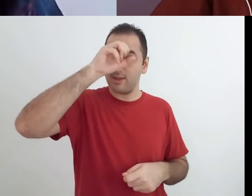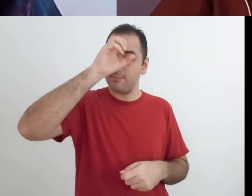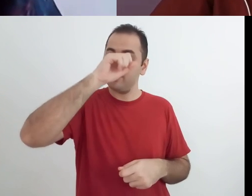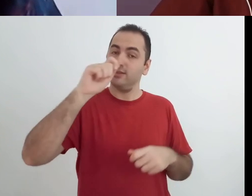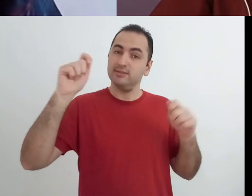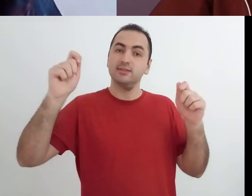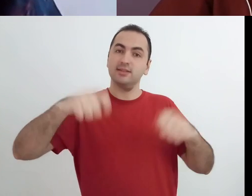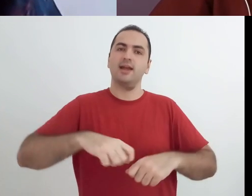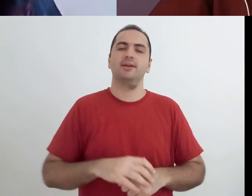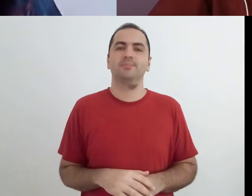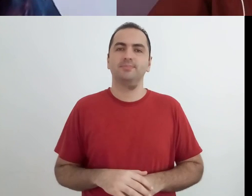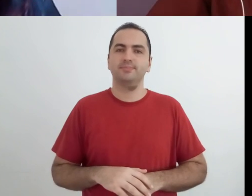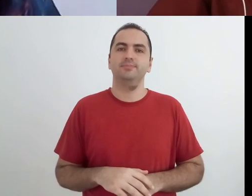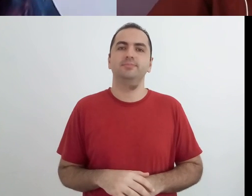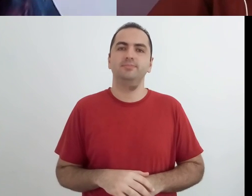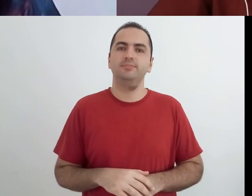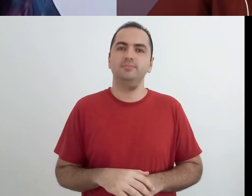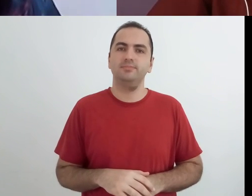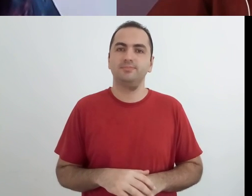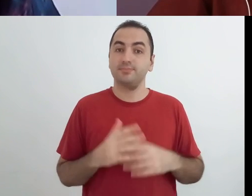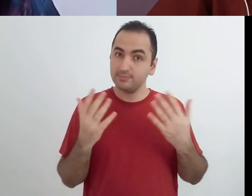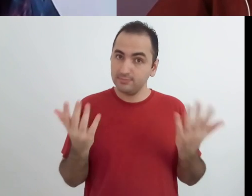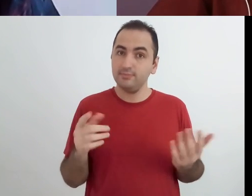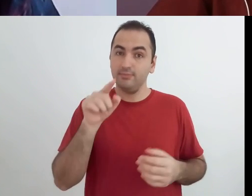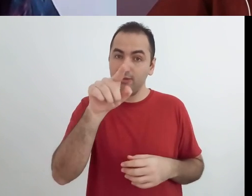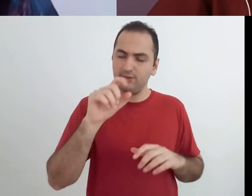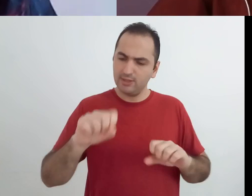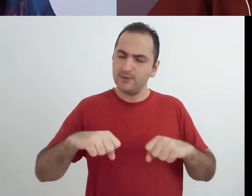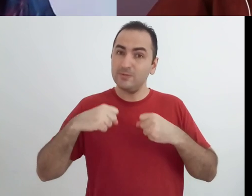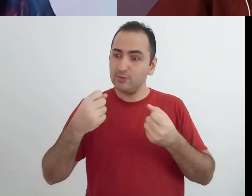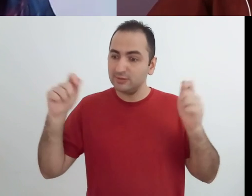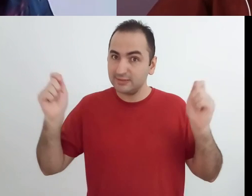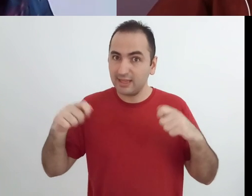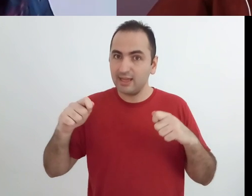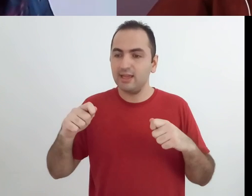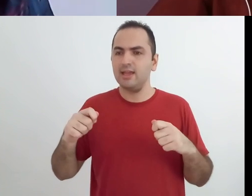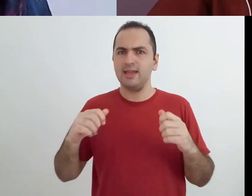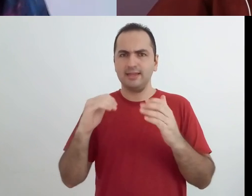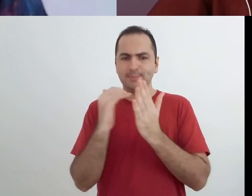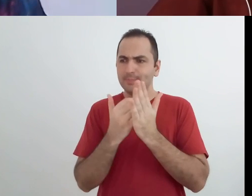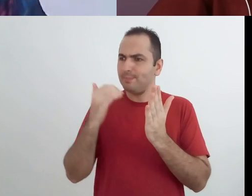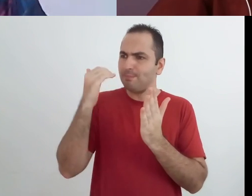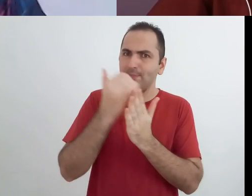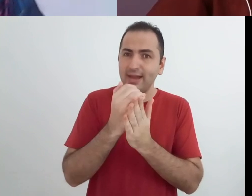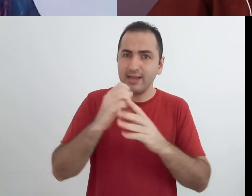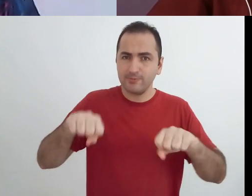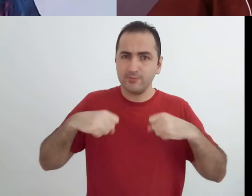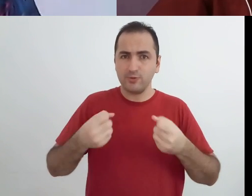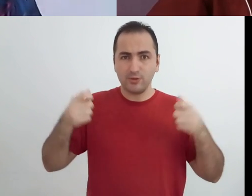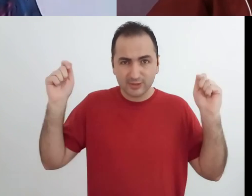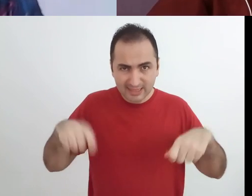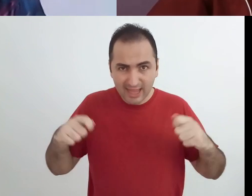a gente incentiva isso, faça o que você pode. Se você pode fazer mais, se você pode fazer um